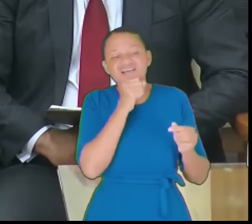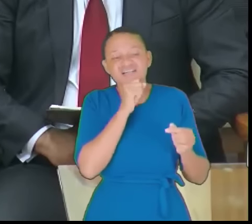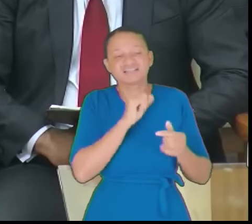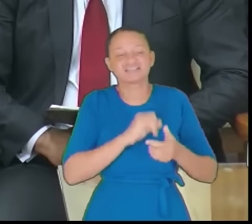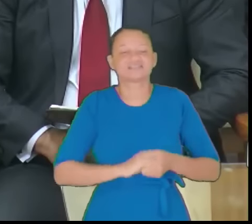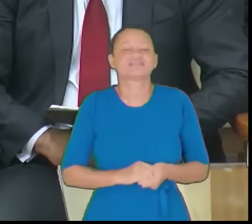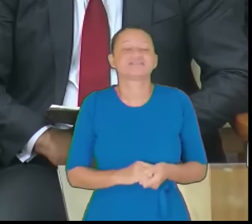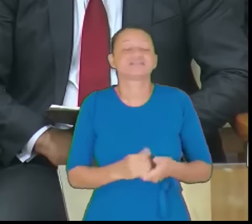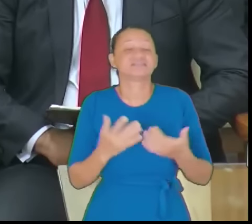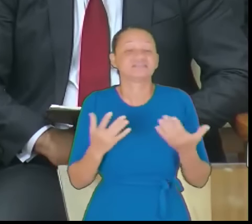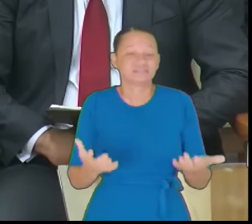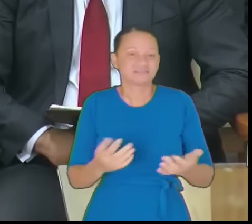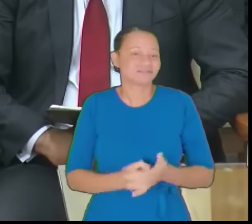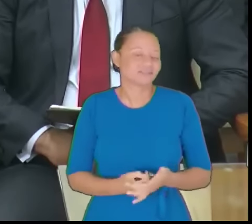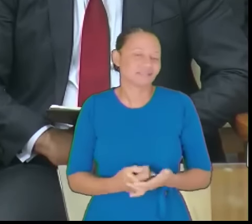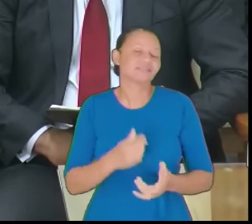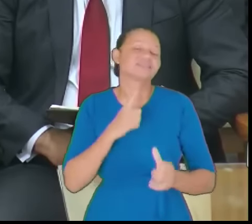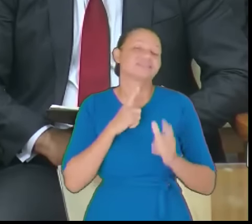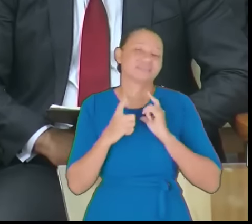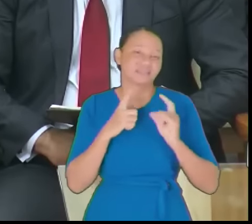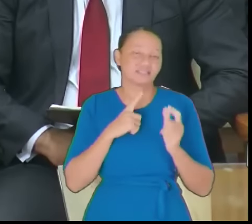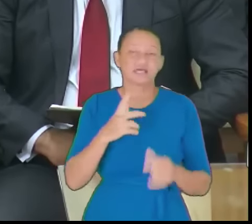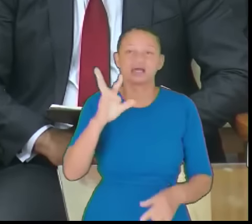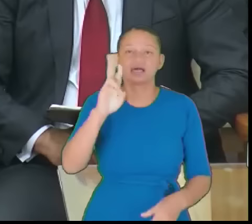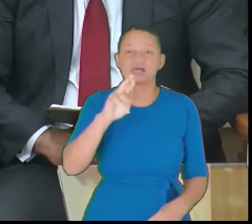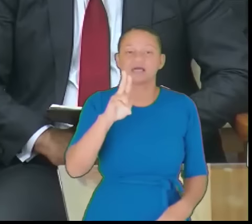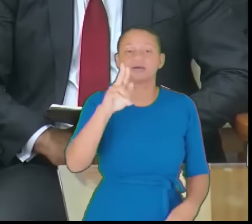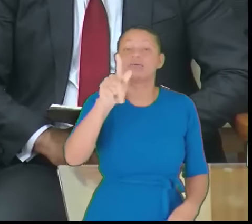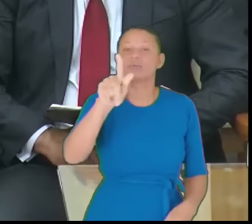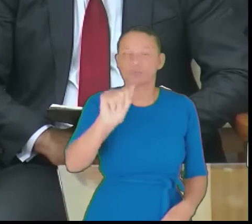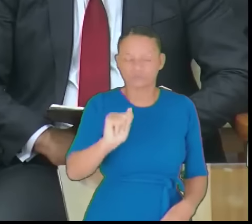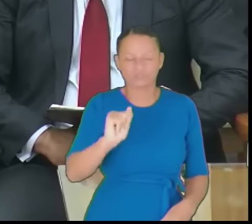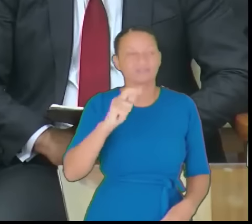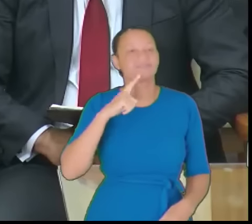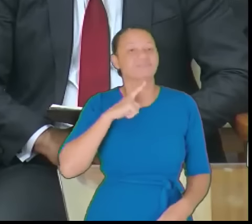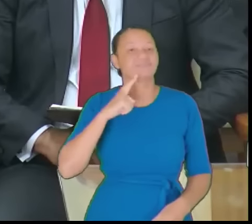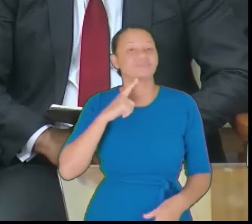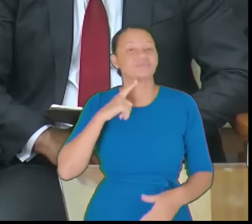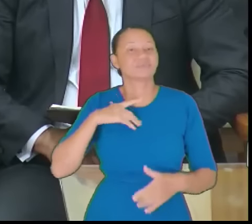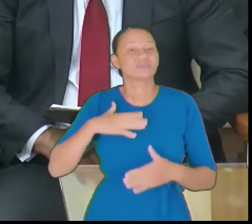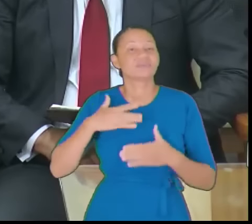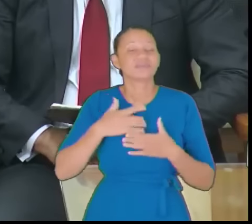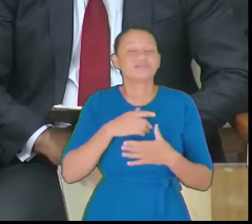É inevitável. Ruga é inevitável porque elas vêm através do